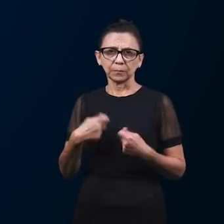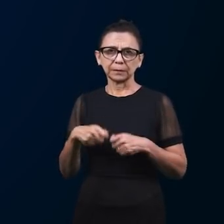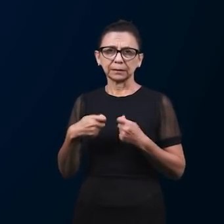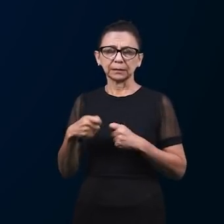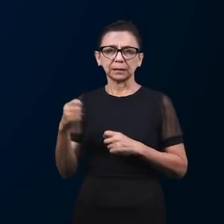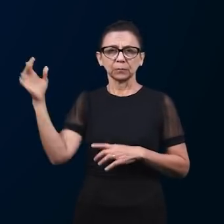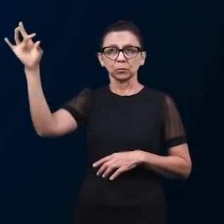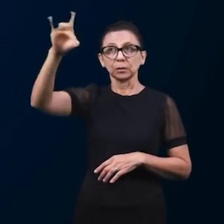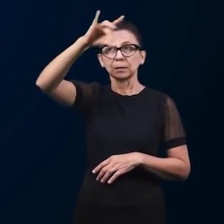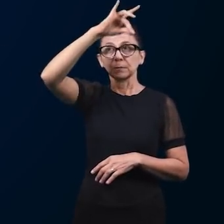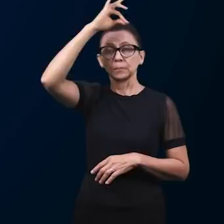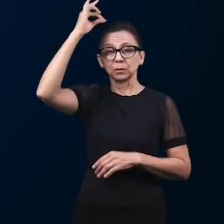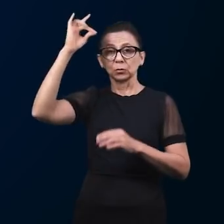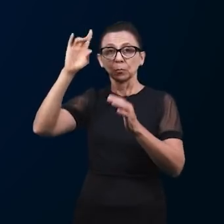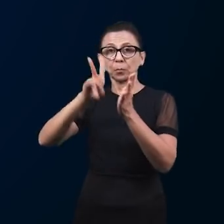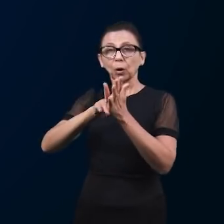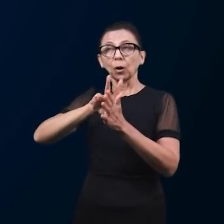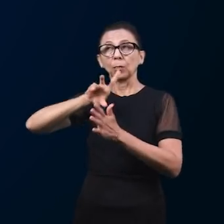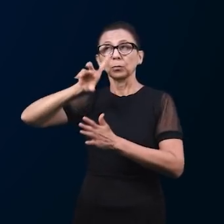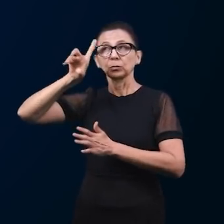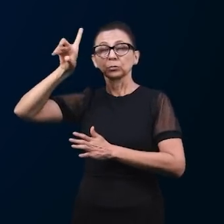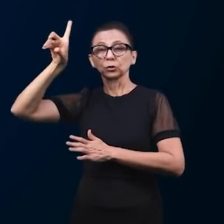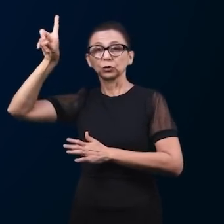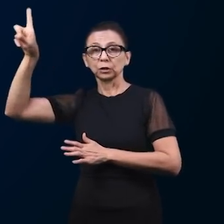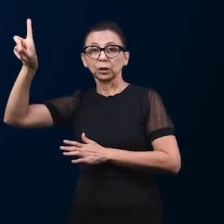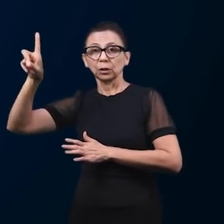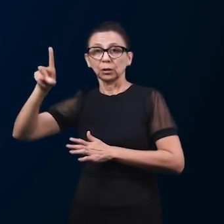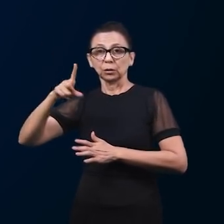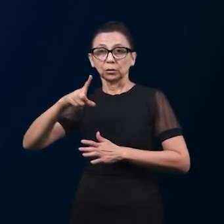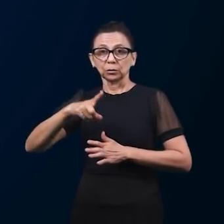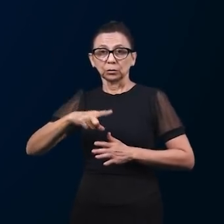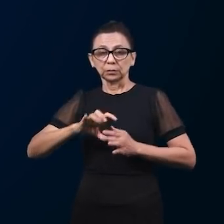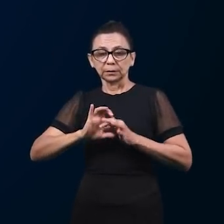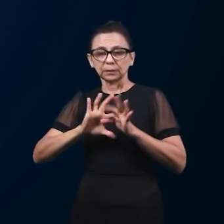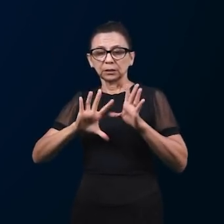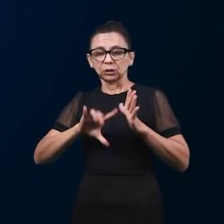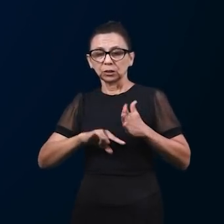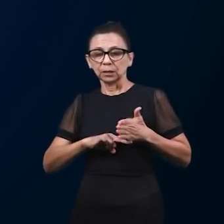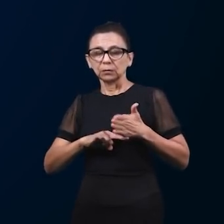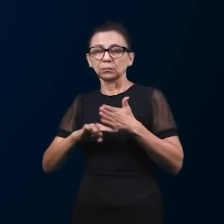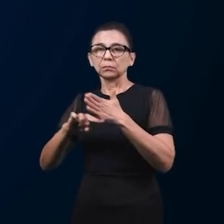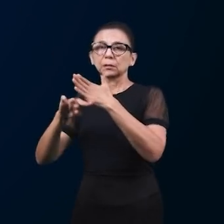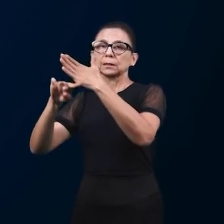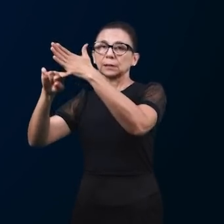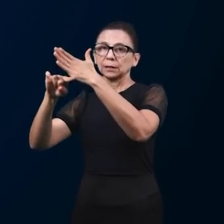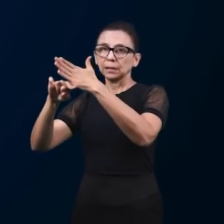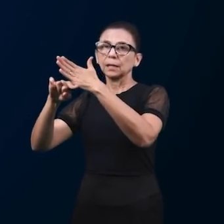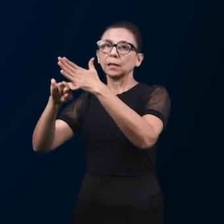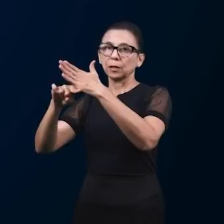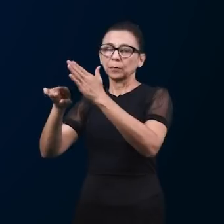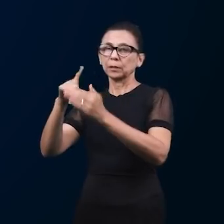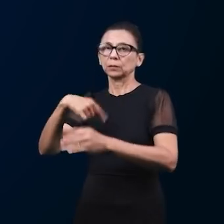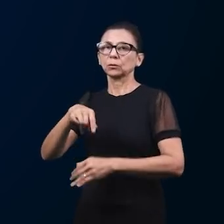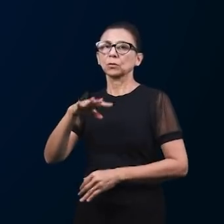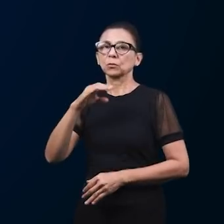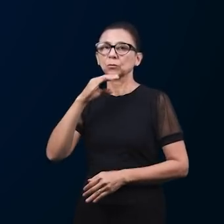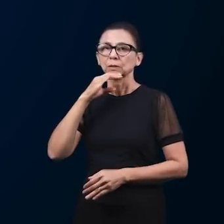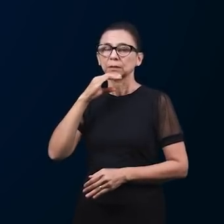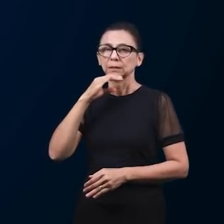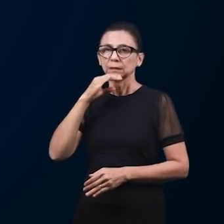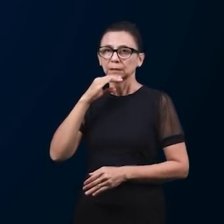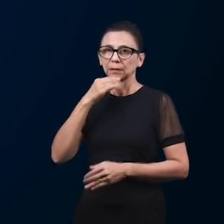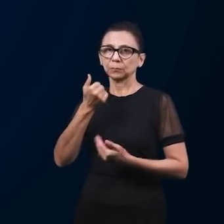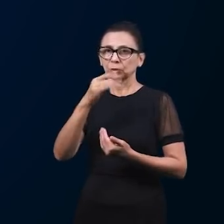mundo, e sim o Espírito que vem de Deus, para que conheçamos o que por Deus nos foi dado gratuitamente. Isso